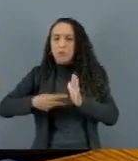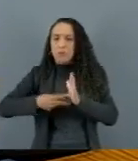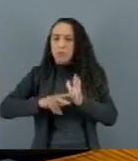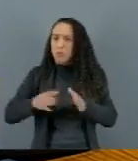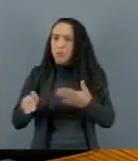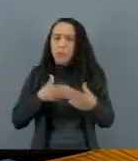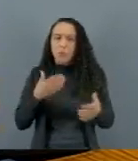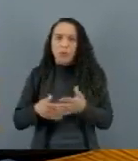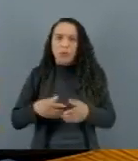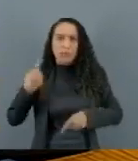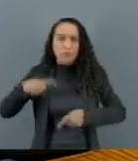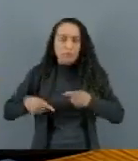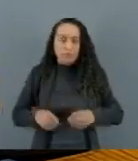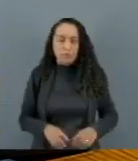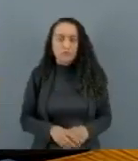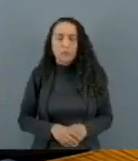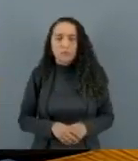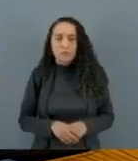né, porque